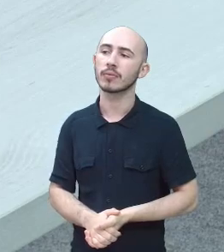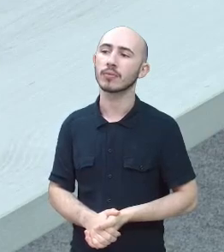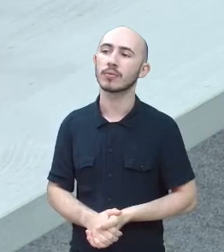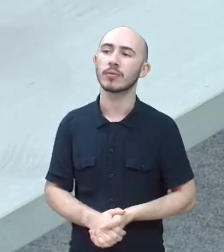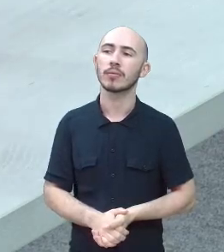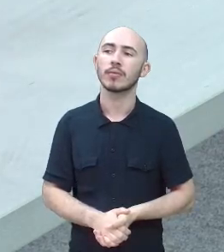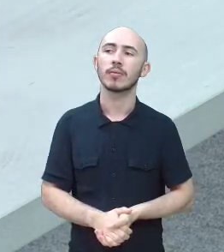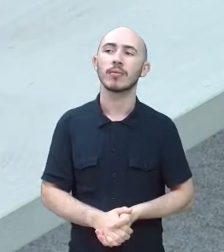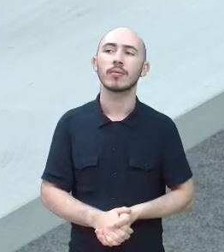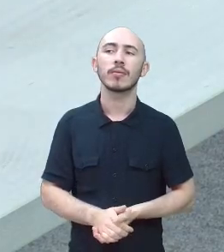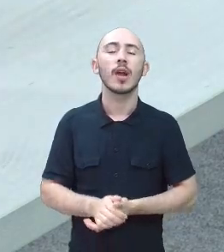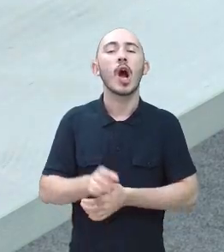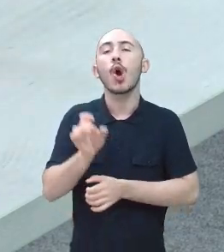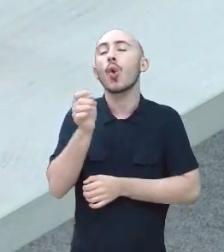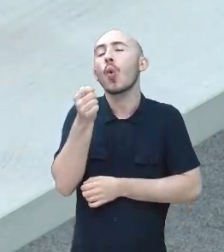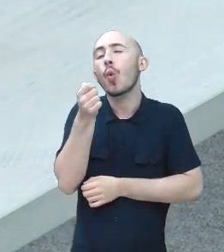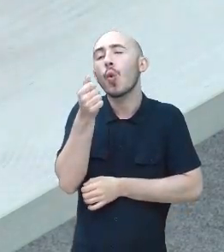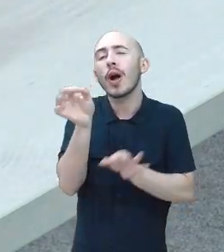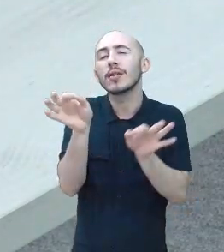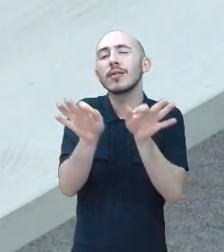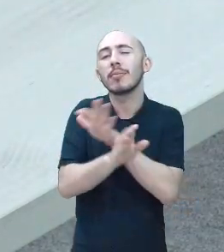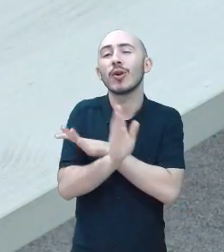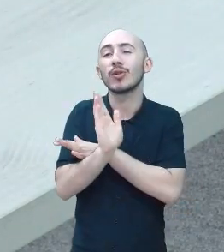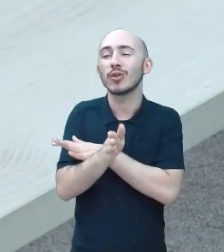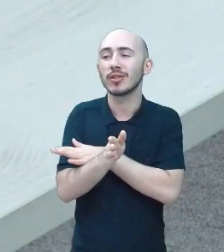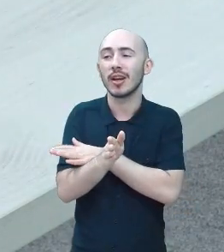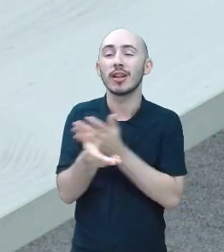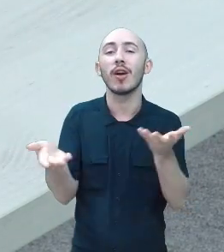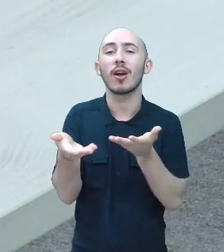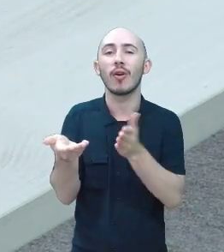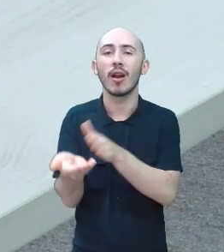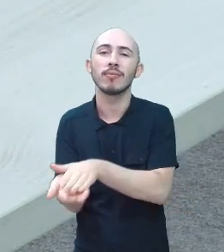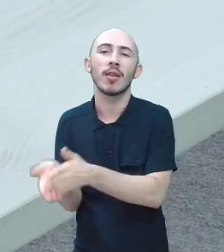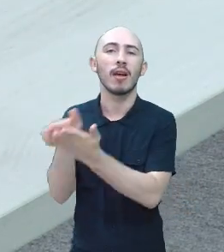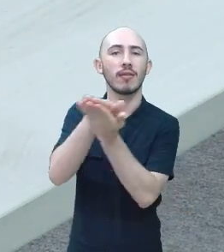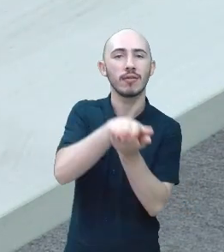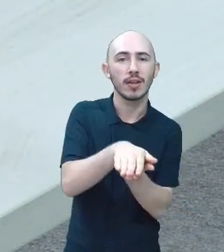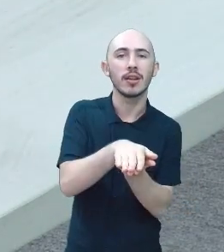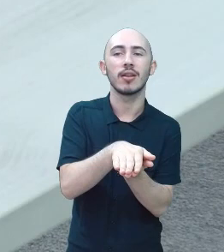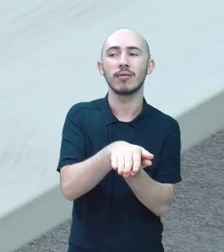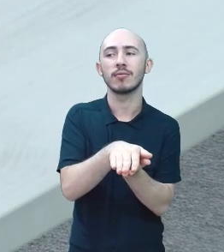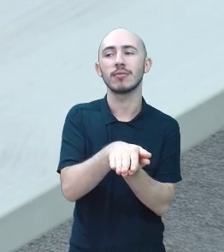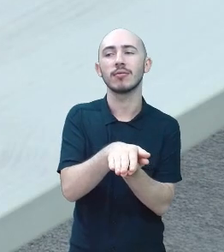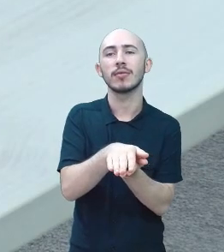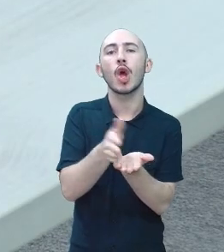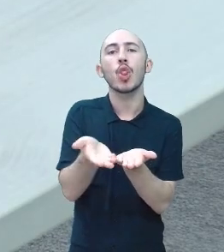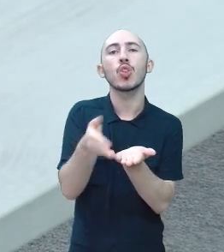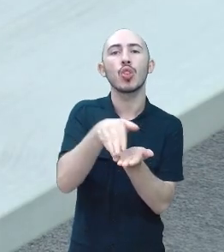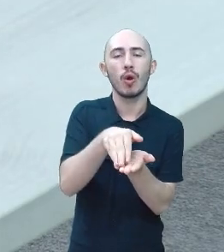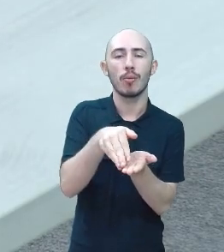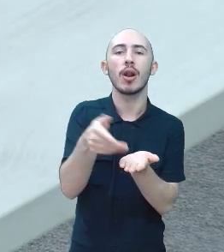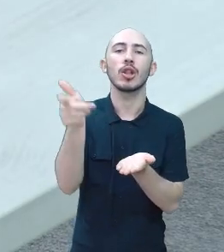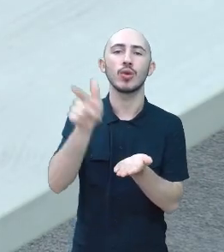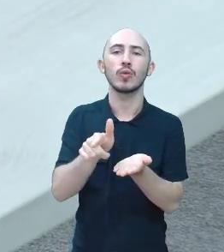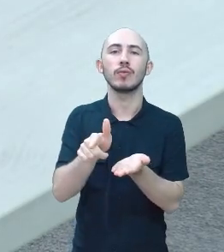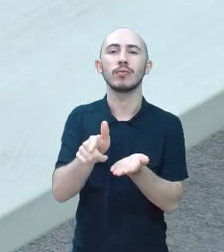Pronto, praticamente terminado. A gente só vira e dobra a outra parte para